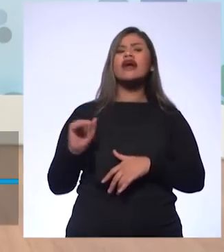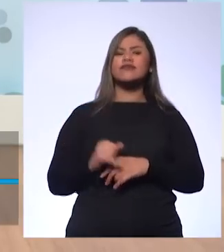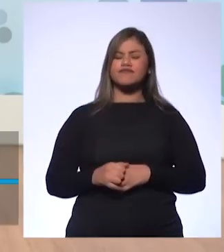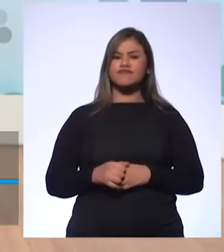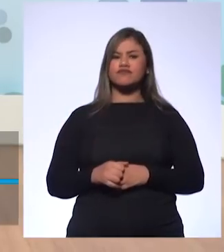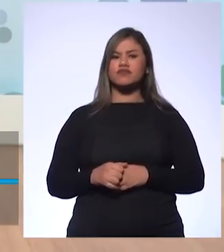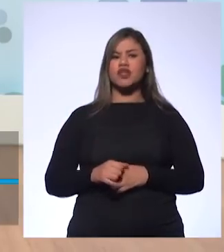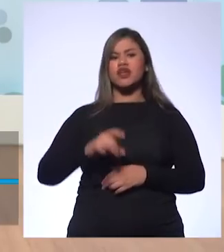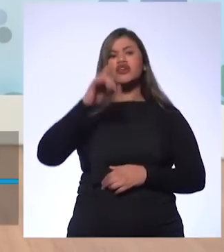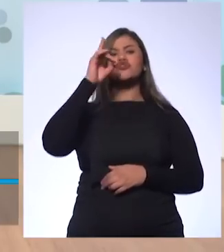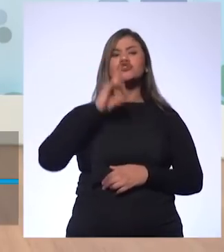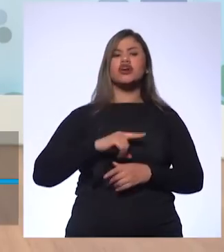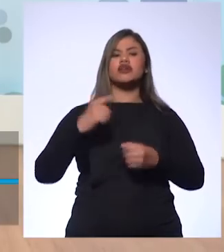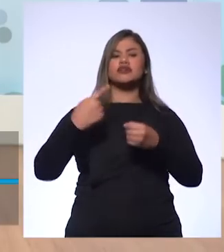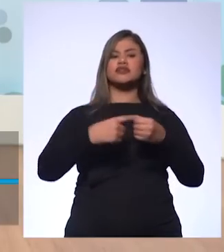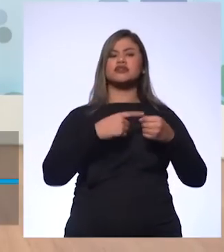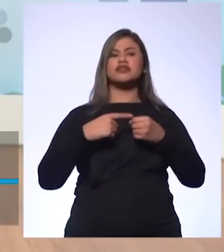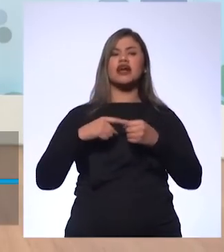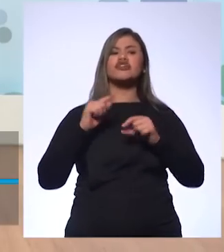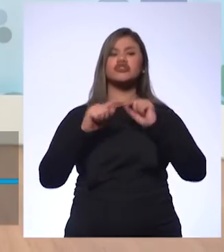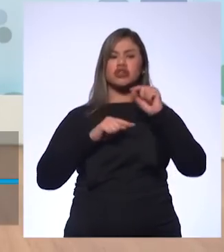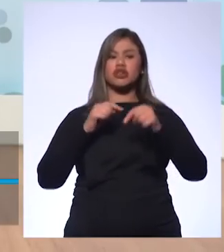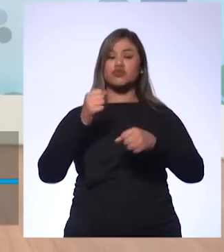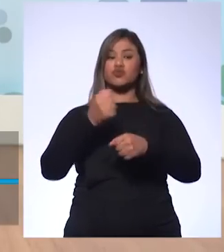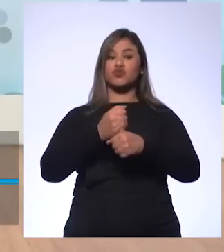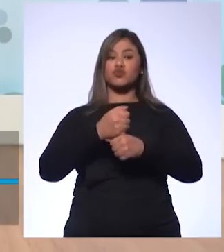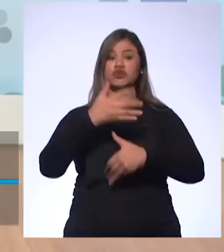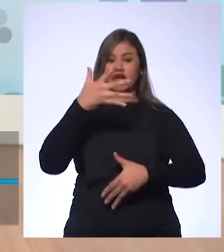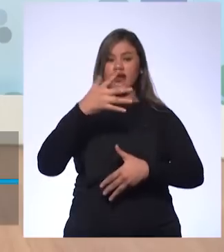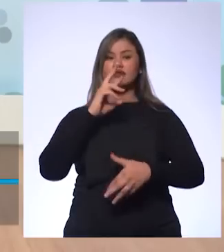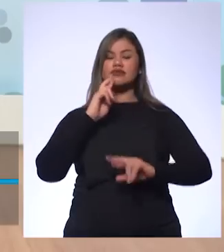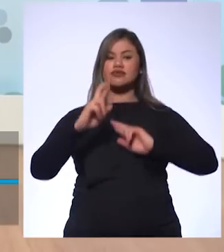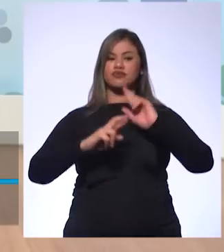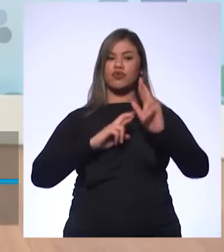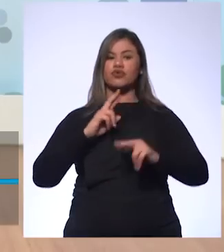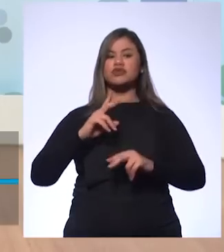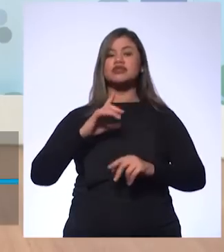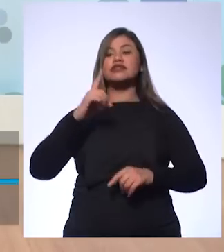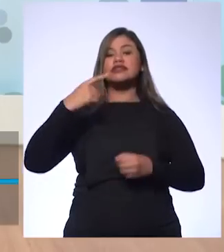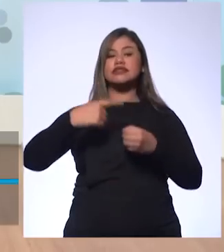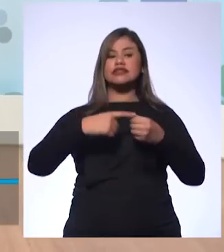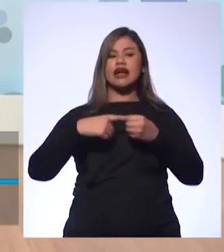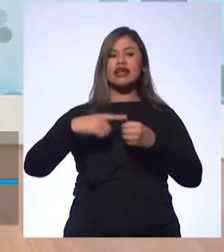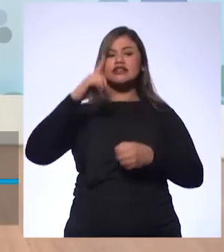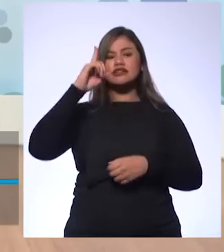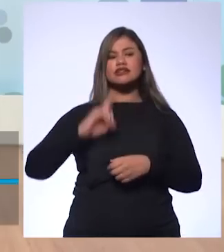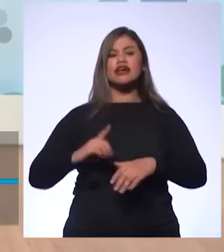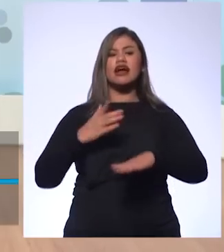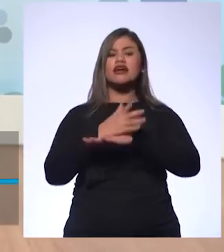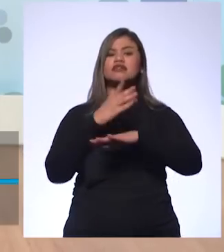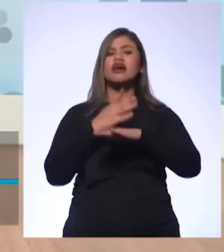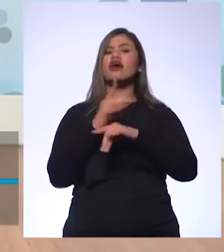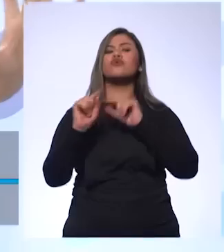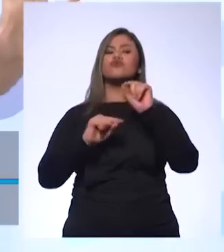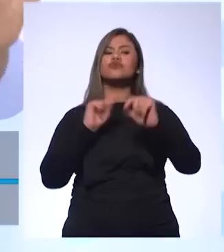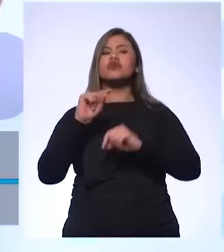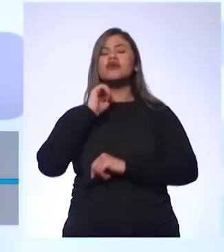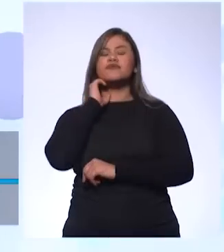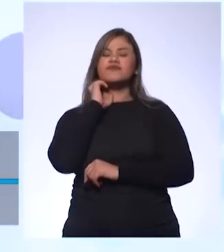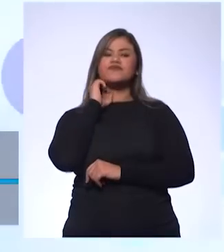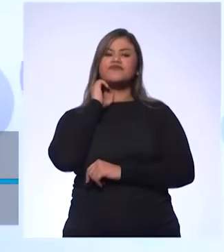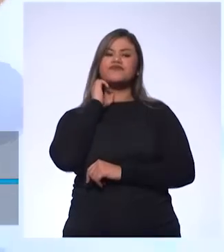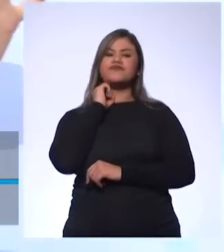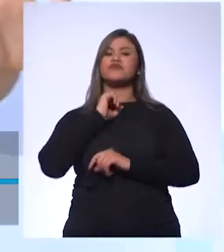direito à cidade? Gente, no E aí, chat, Mônica? quem tem direito à cidade? Quem tem direito à cidade? A cidade está